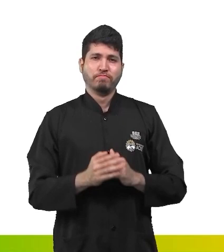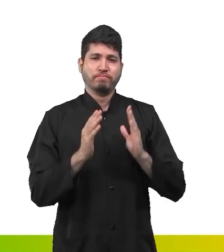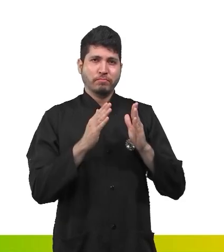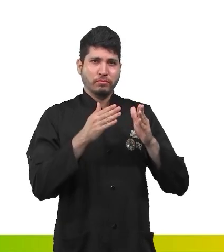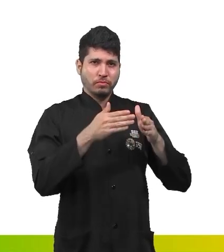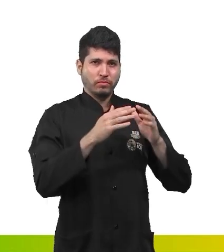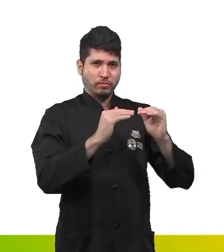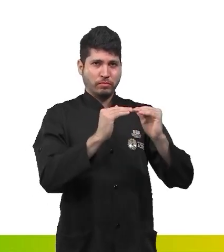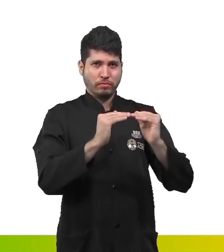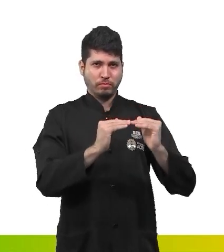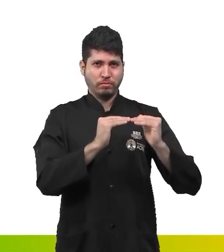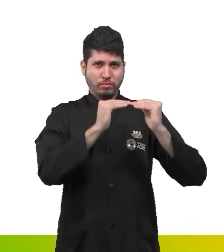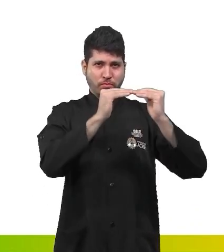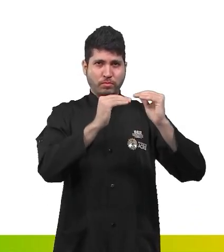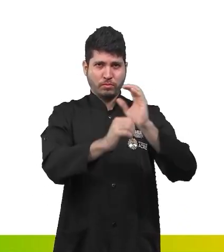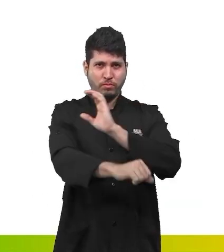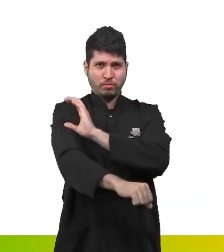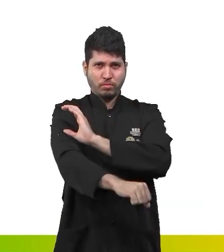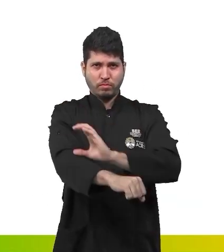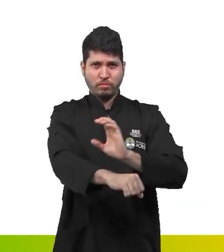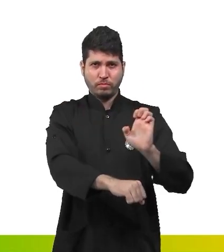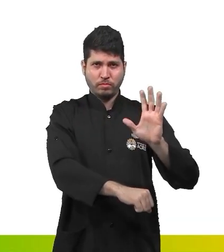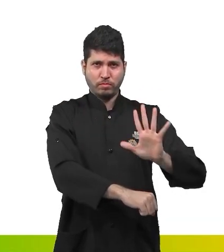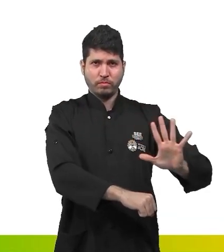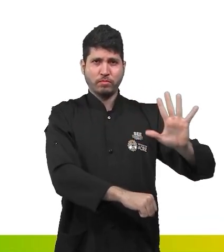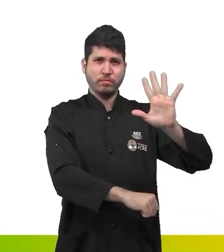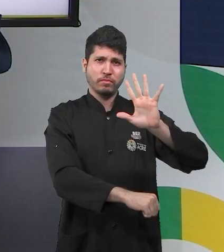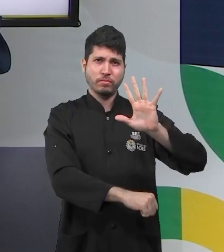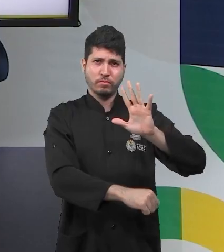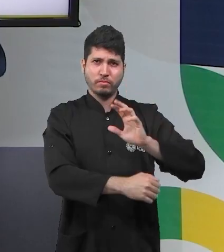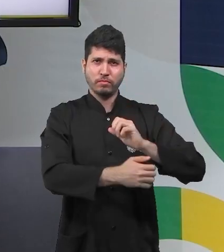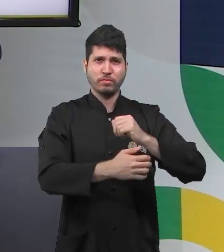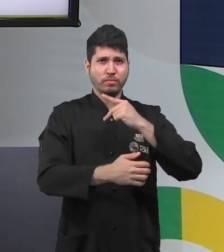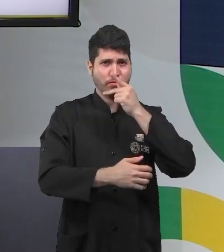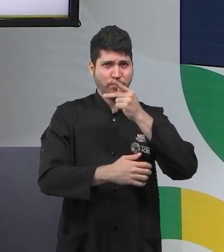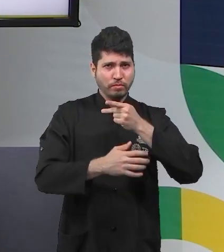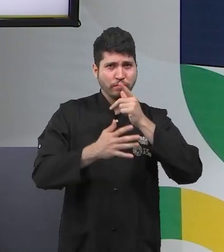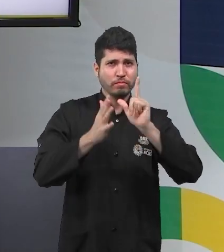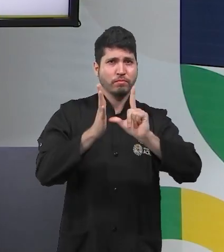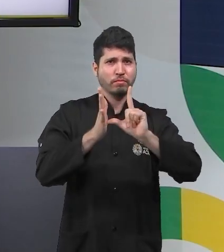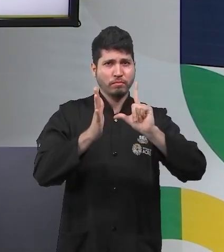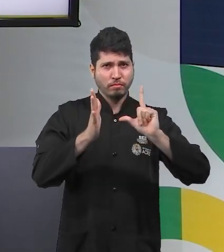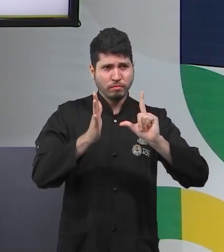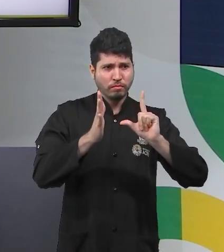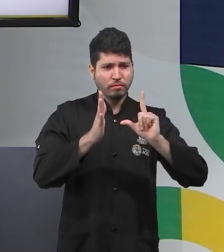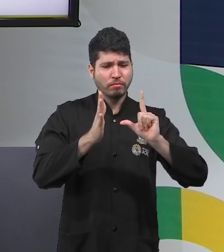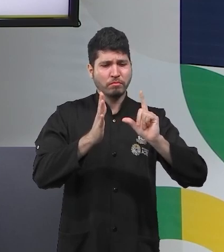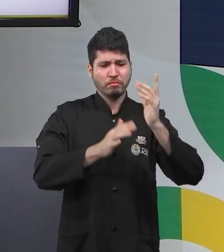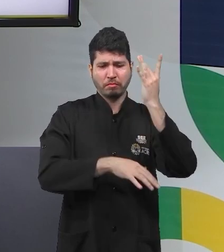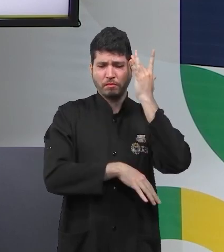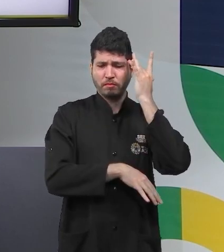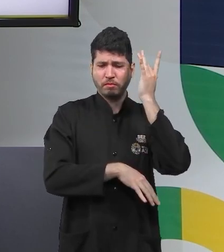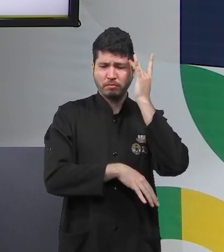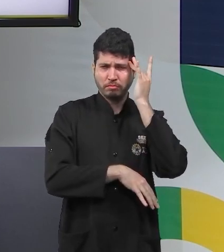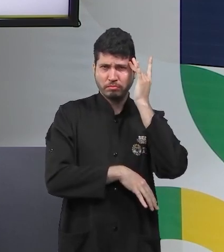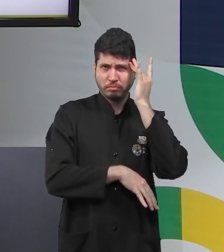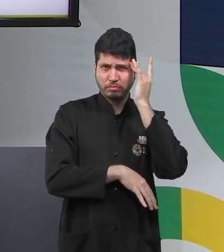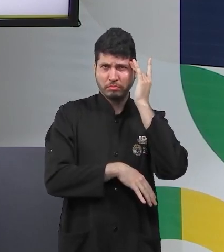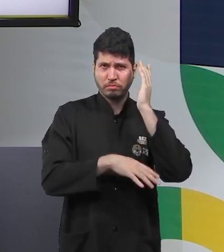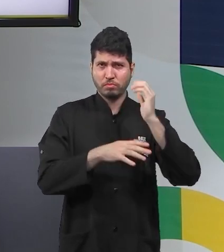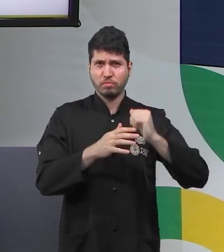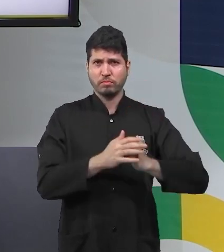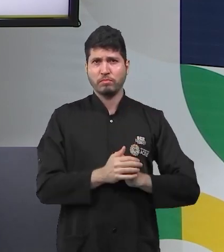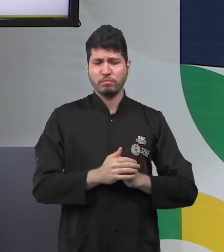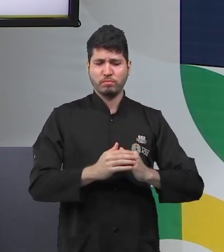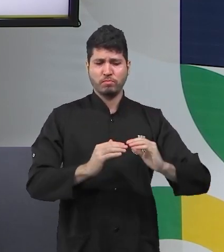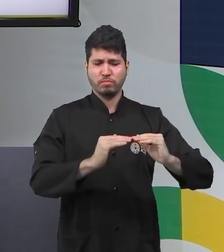na superioridade cultural europeia, da cultura europeia. Foi aquilo que a gente falou. A subjugação das outras matrizes em